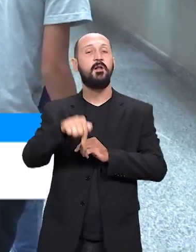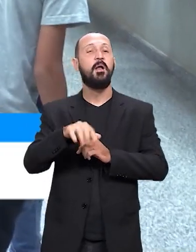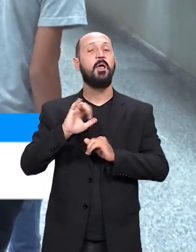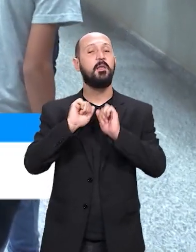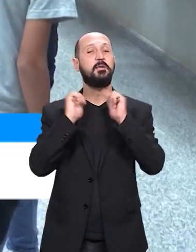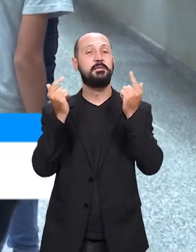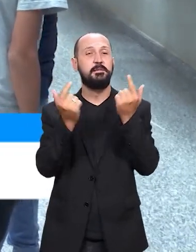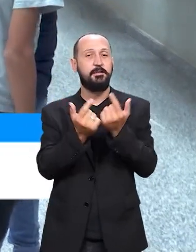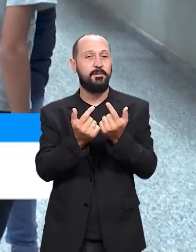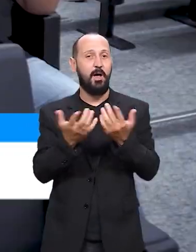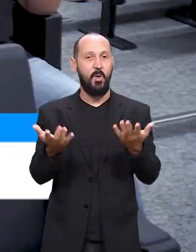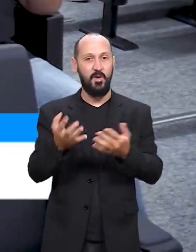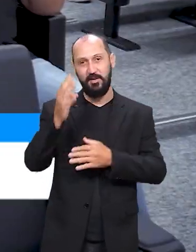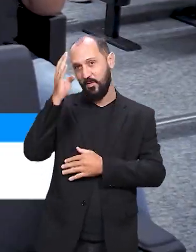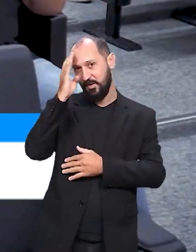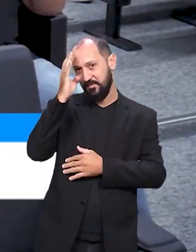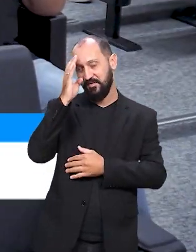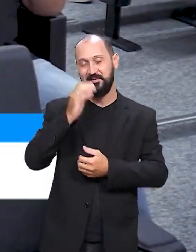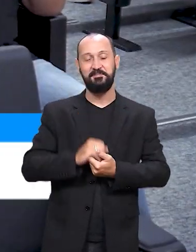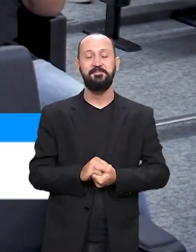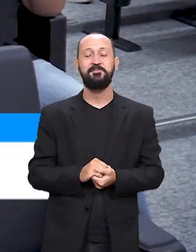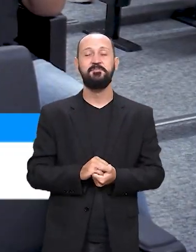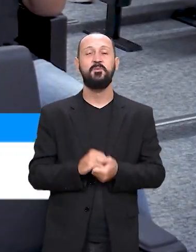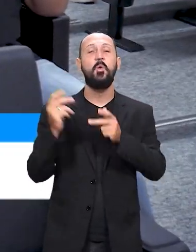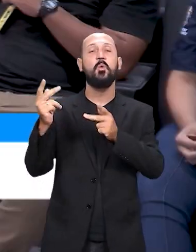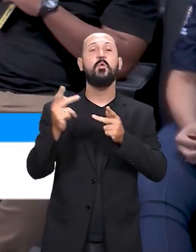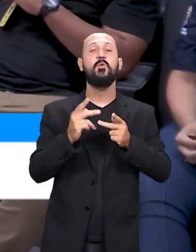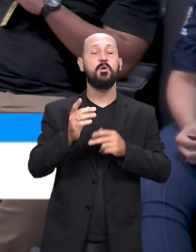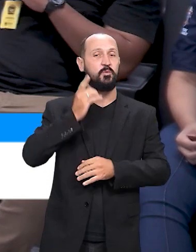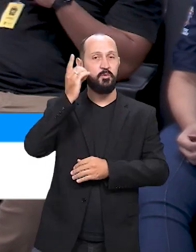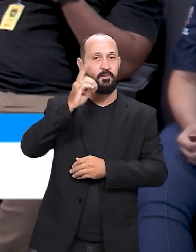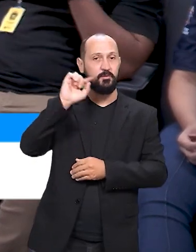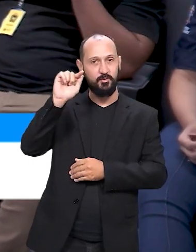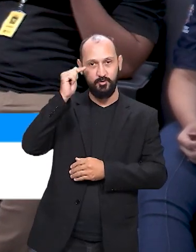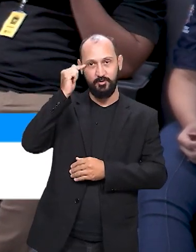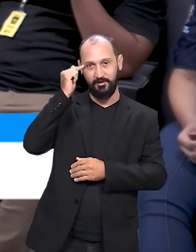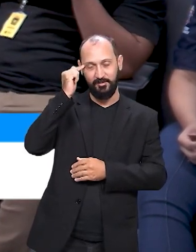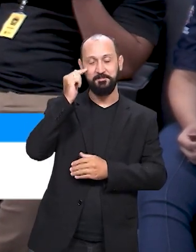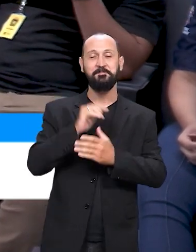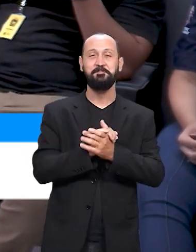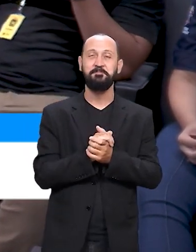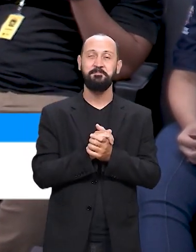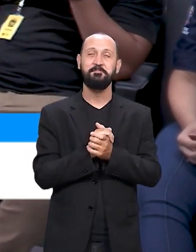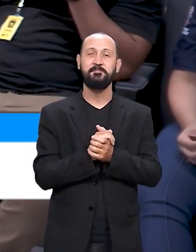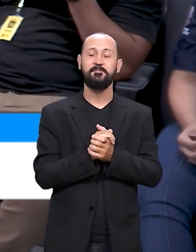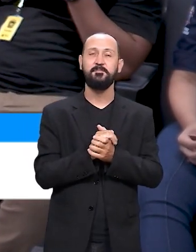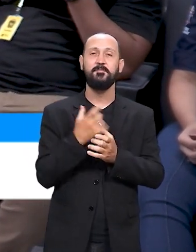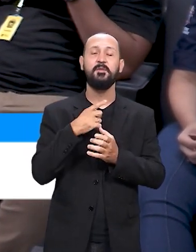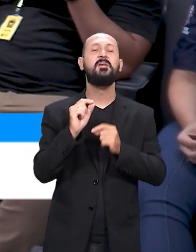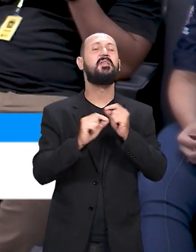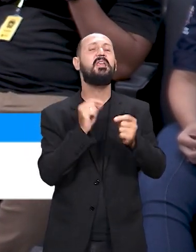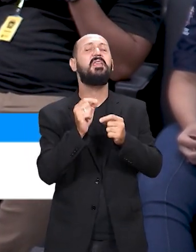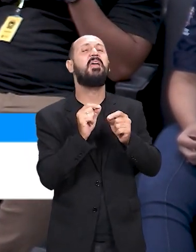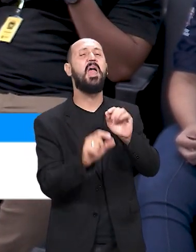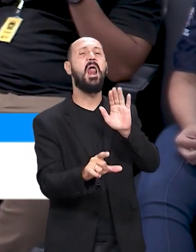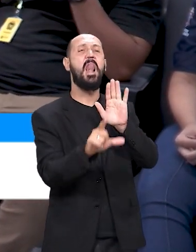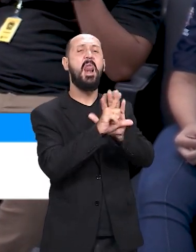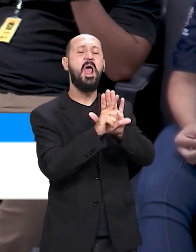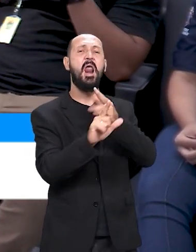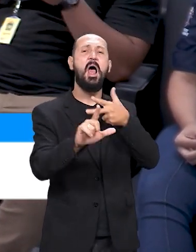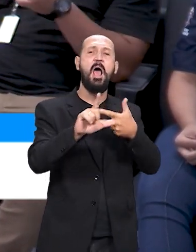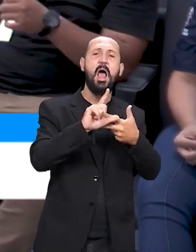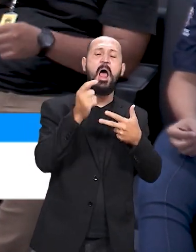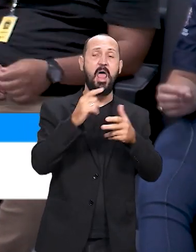a Assembleia Legislativa nesta quarta-feira. O convite partiu do deputado Roberto Rachioca. Que é legislar e